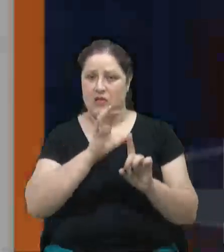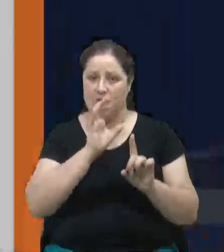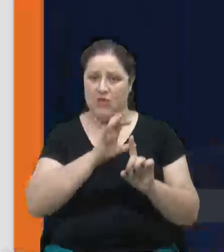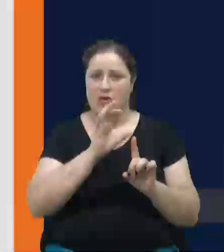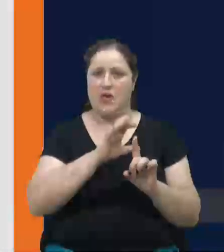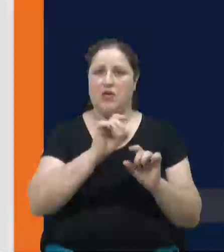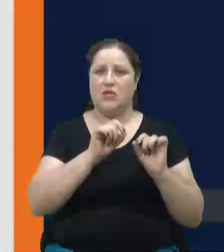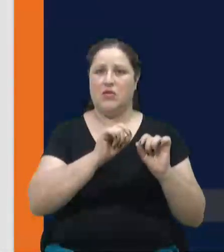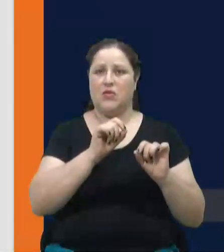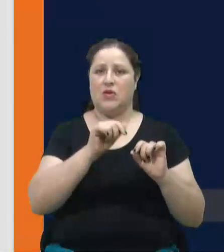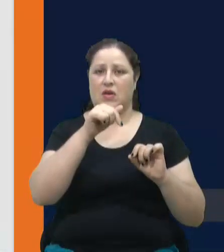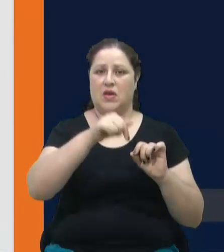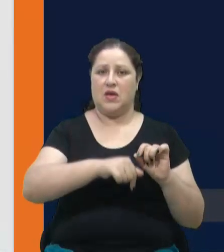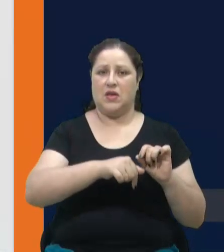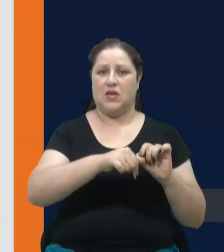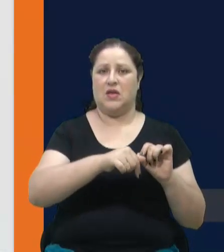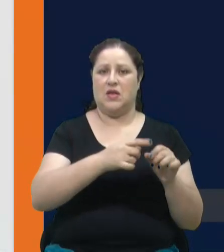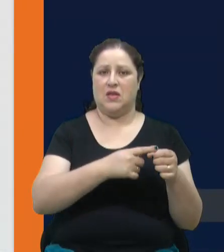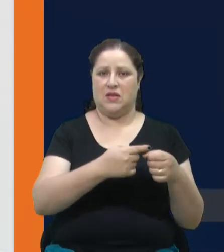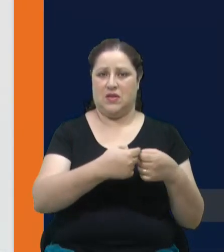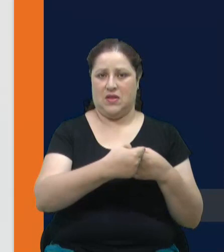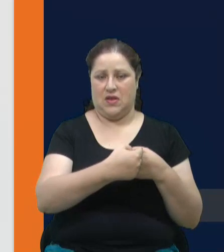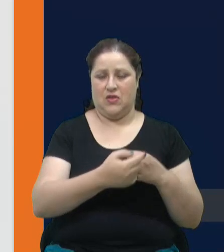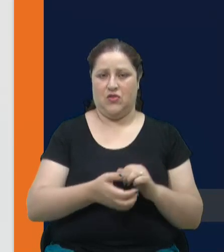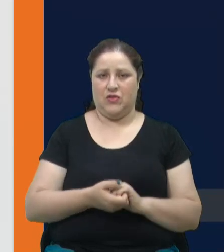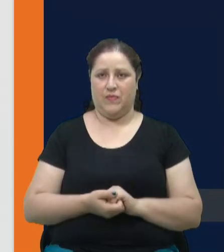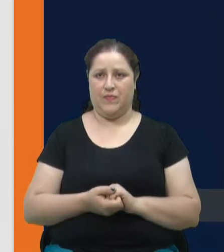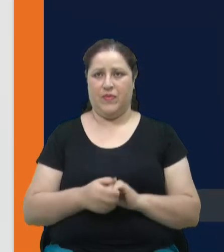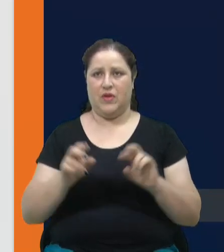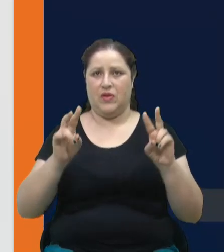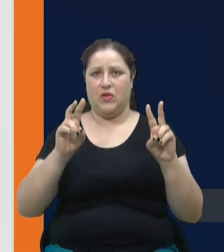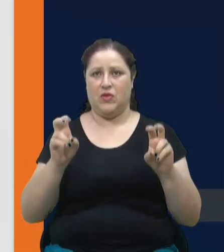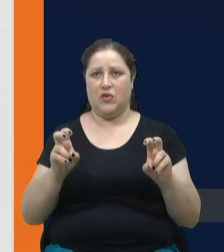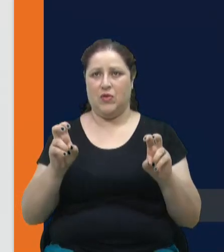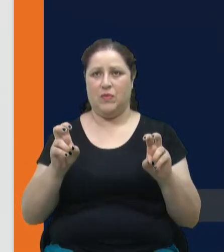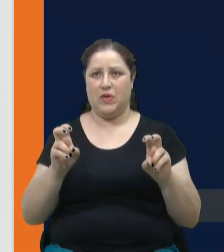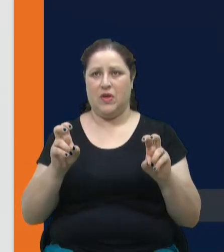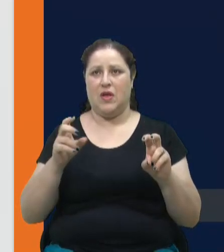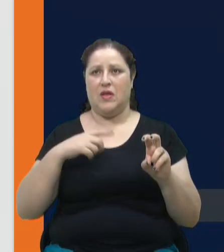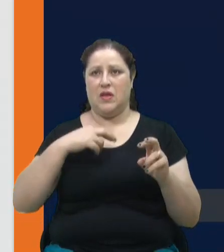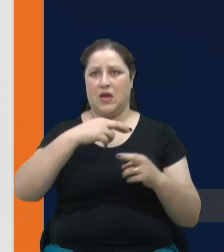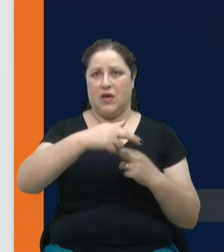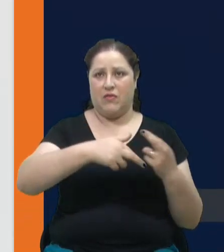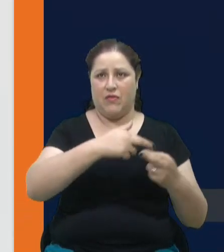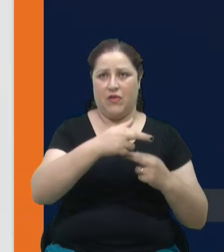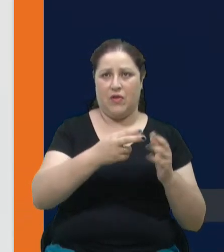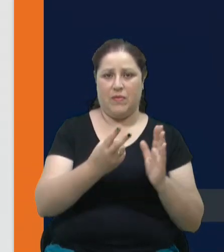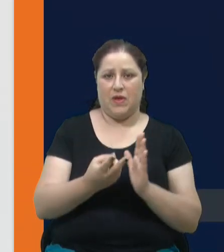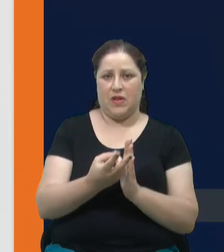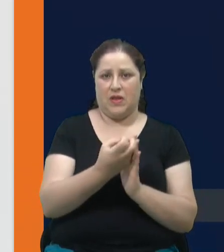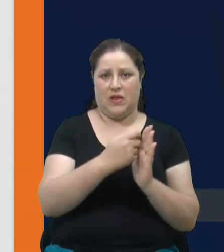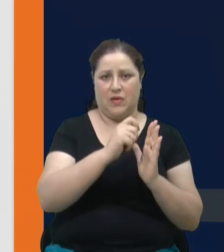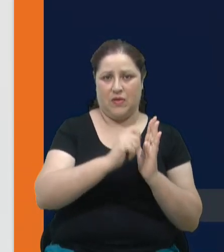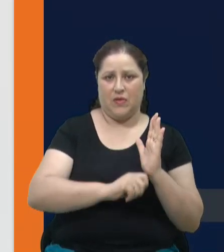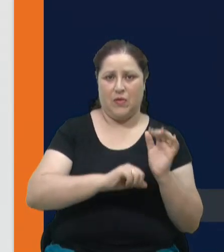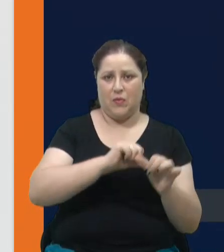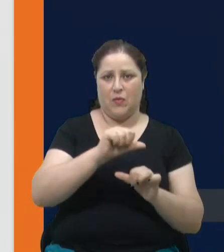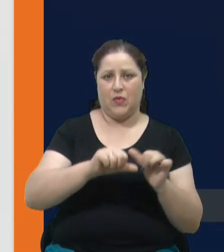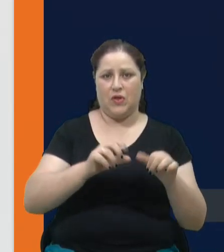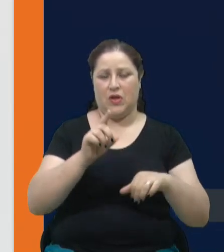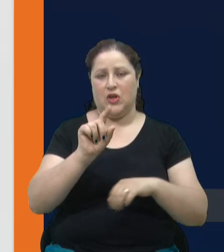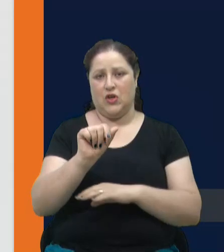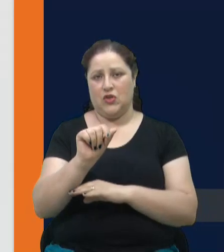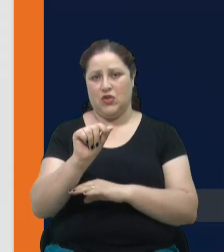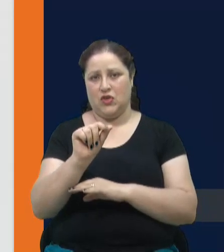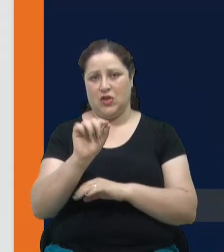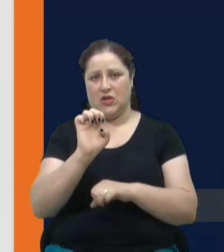a reforma do consumo. A reforma tributária deve mudar a forma com que o dinheiro dos impostos é dividido entre